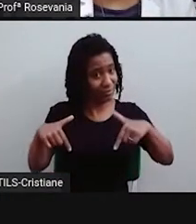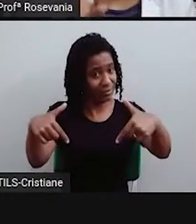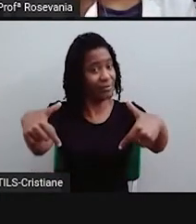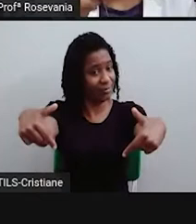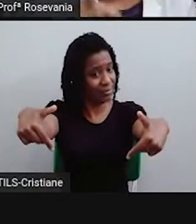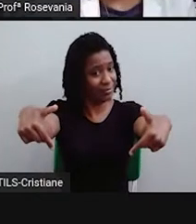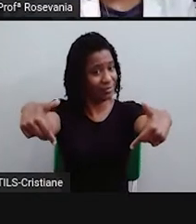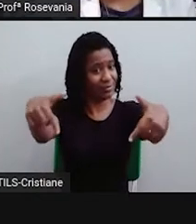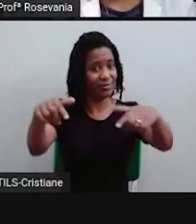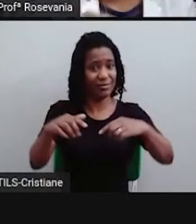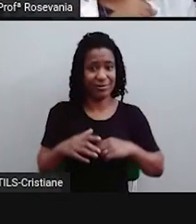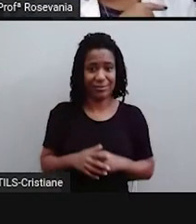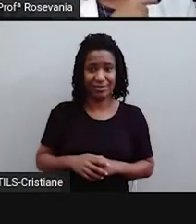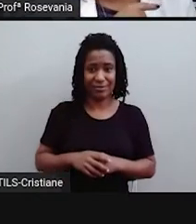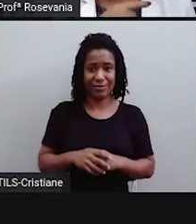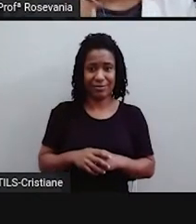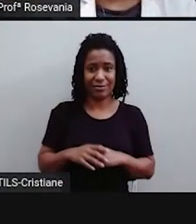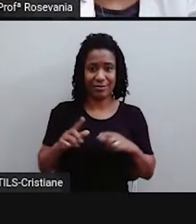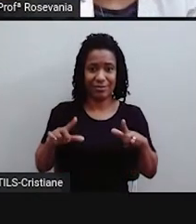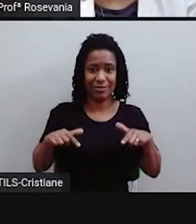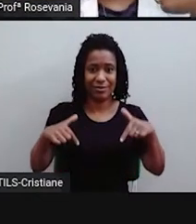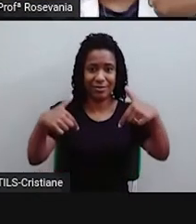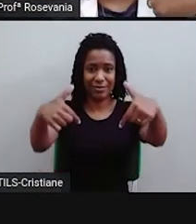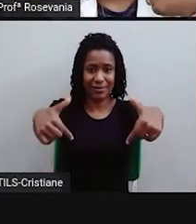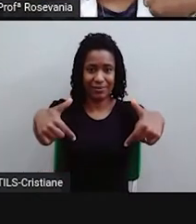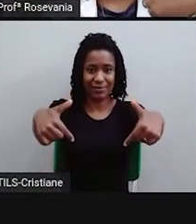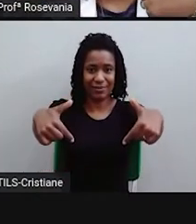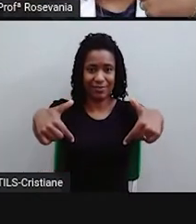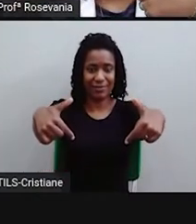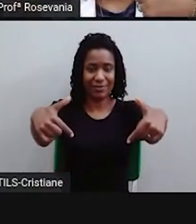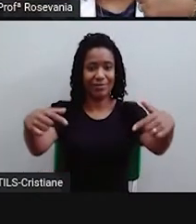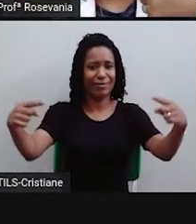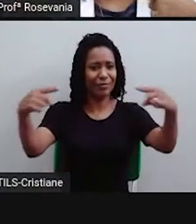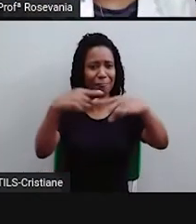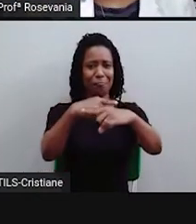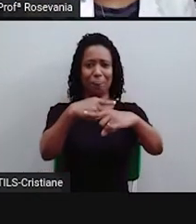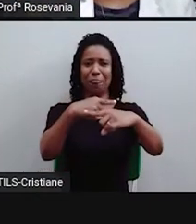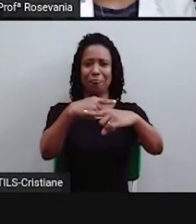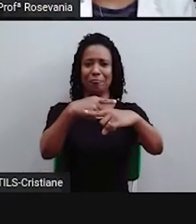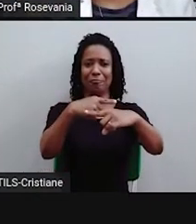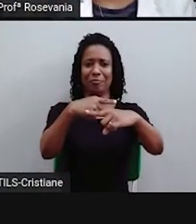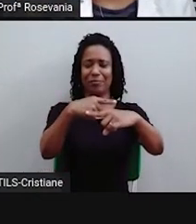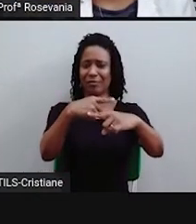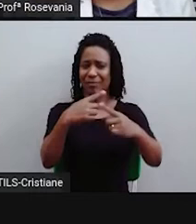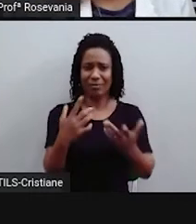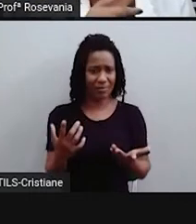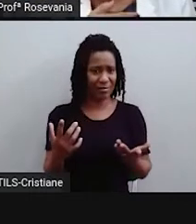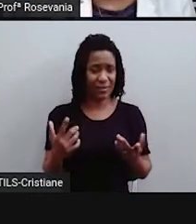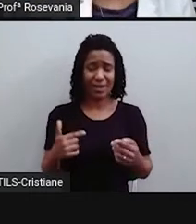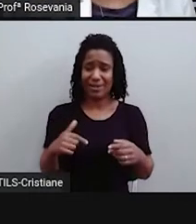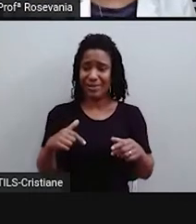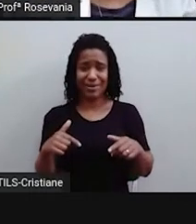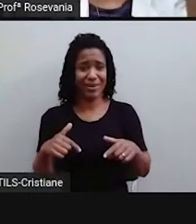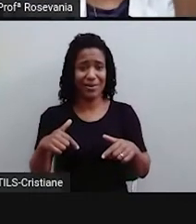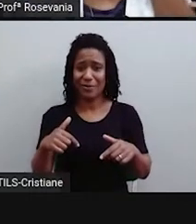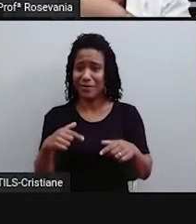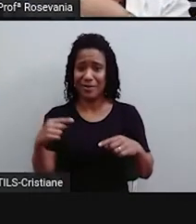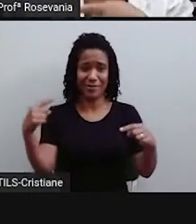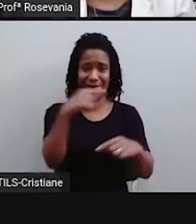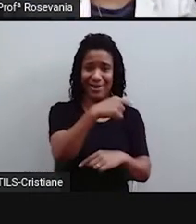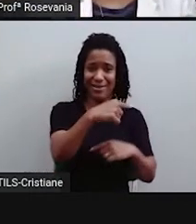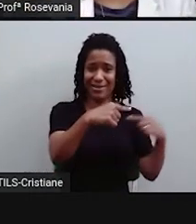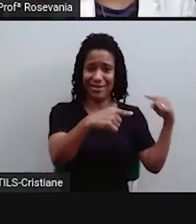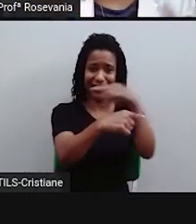Só que aí cada um apontou na direção, né, da frente. Aí ficou assim, né? Aí ele assim: a frente é para lá, a frente